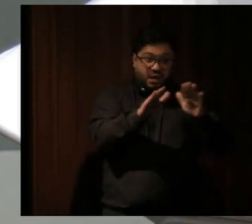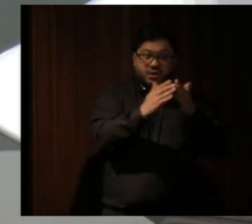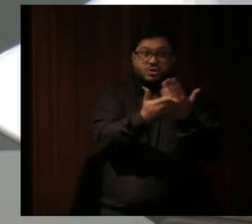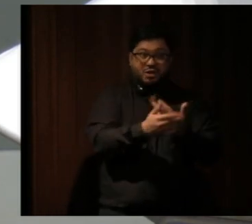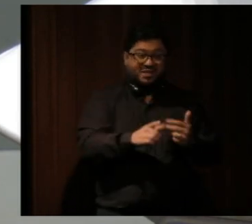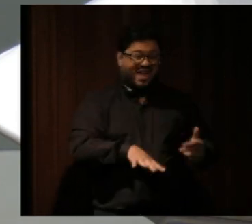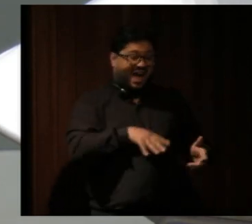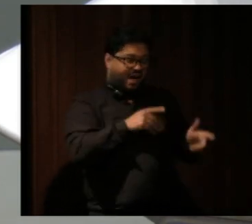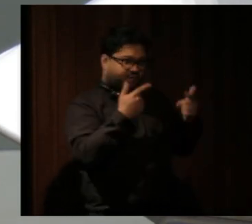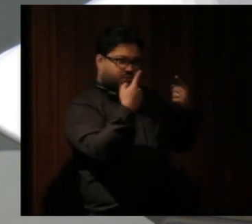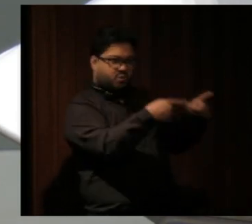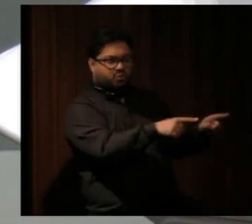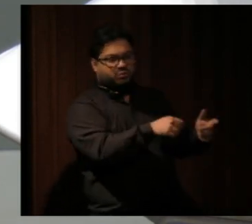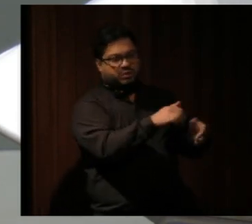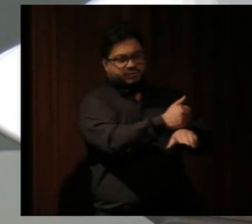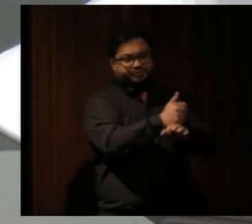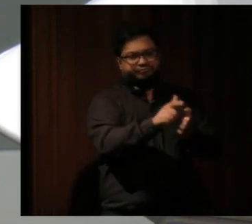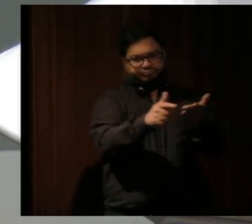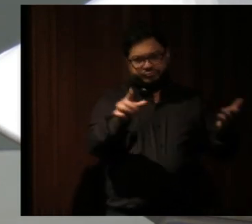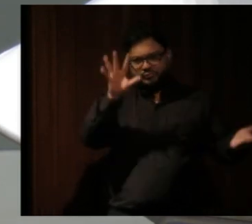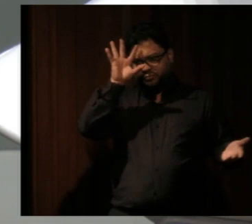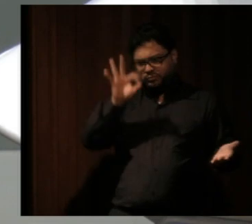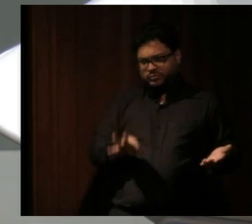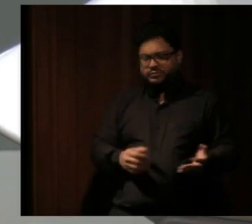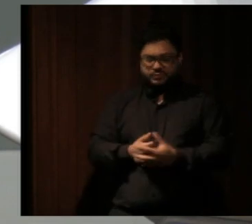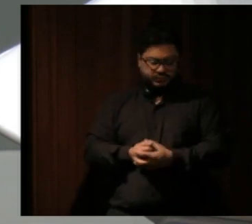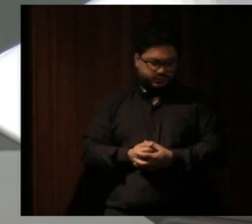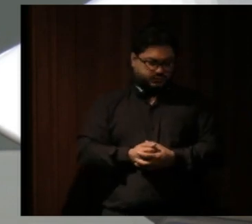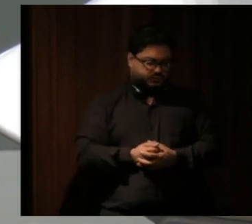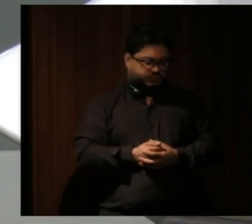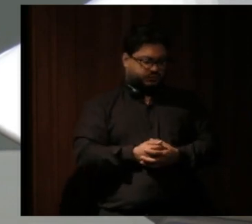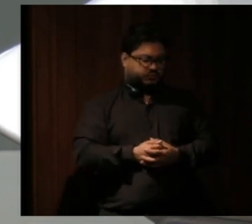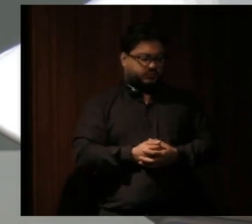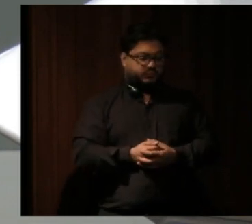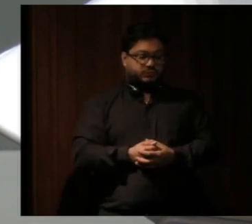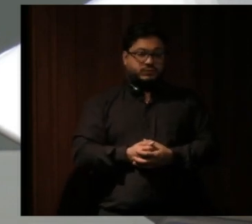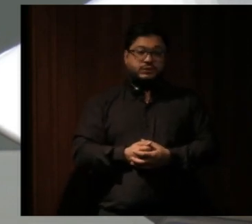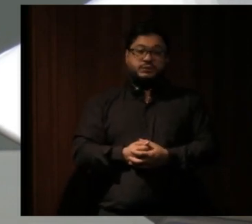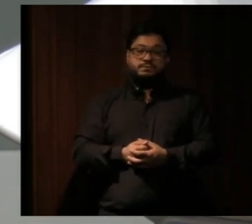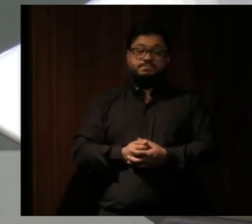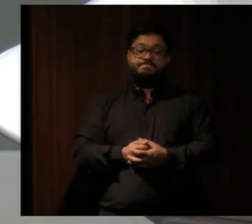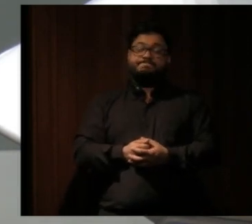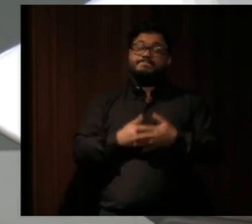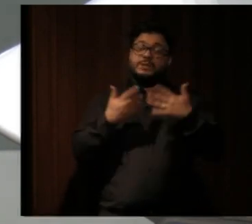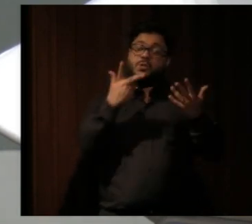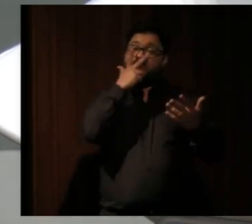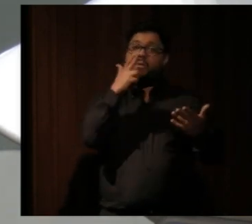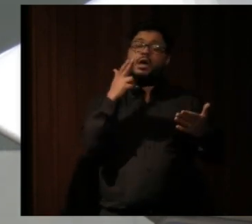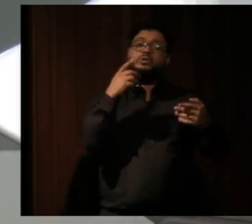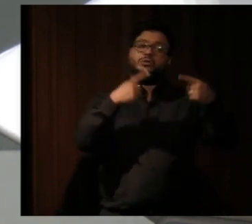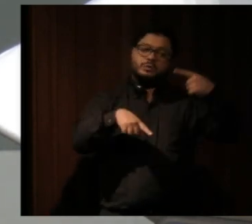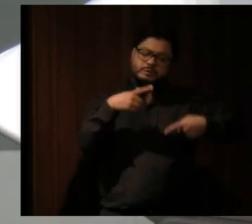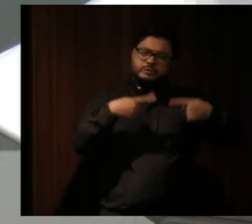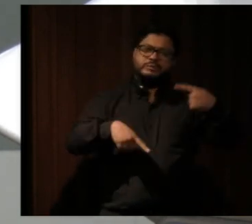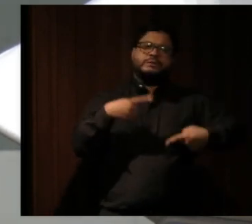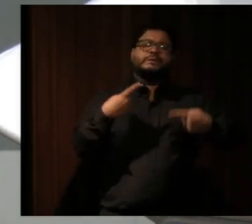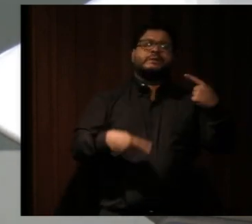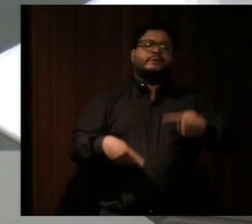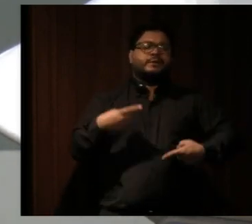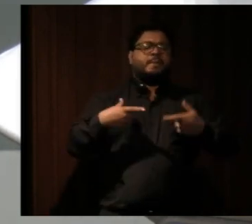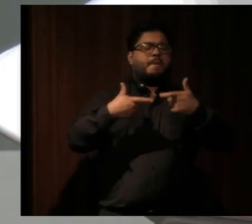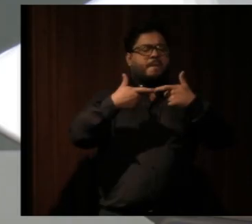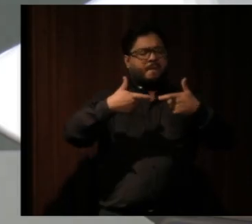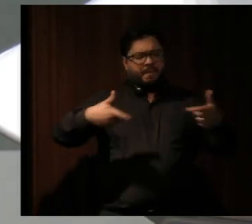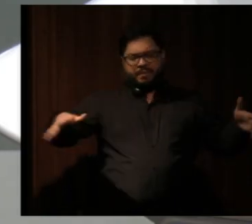têm e é compreensível talvez até que elas tenham Então eu acho que é uma discussão que ainda vai se ampliar e